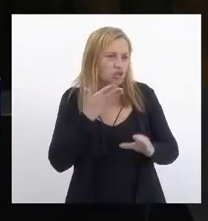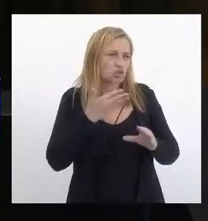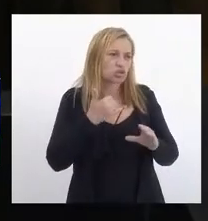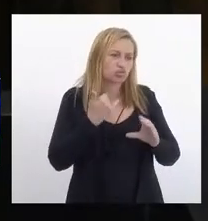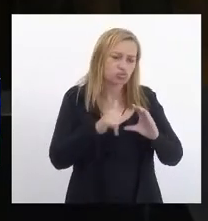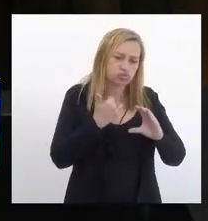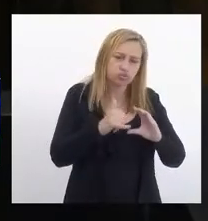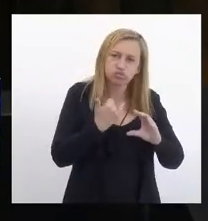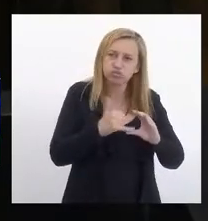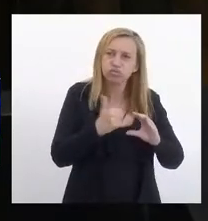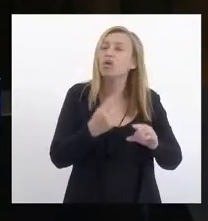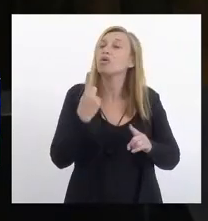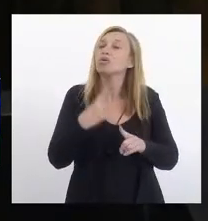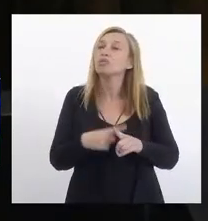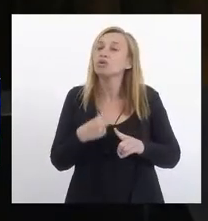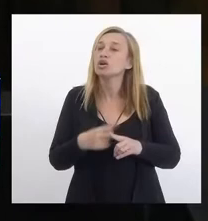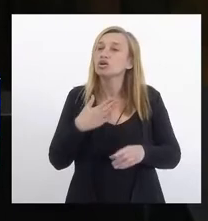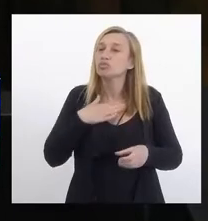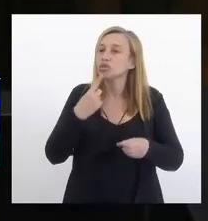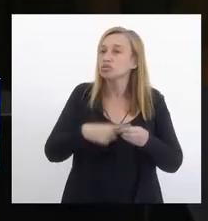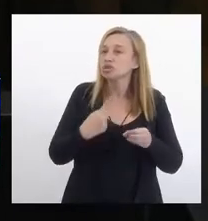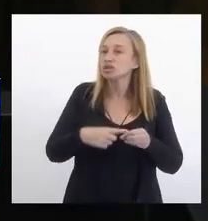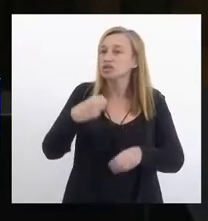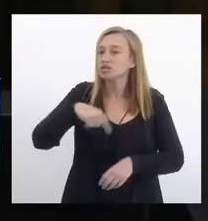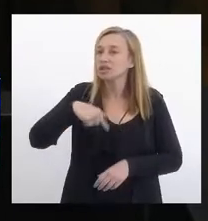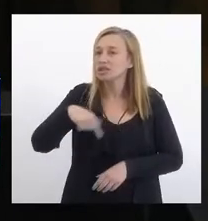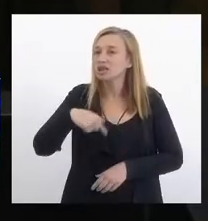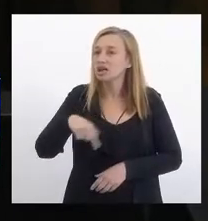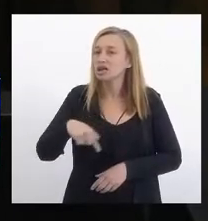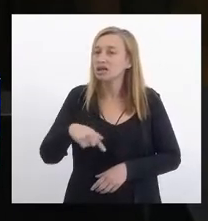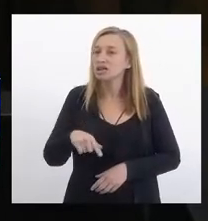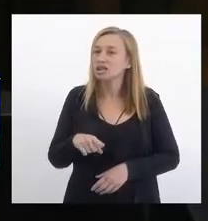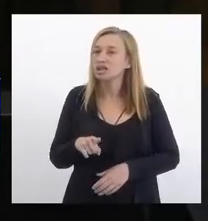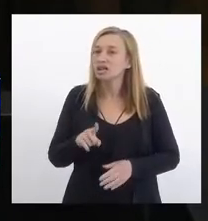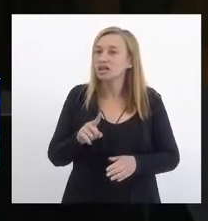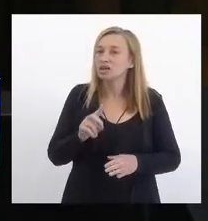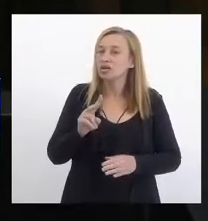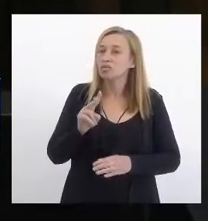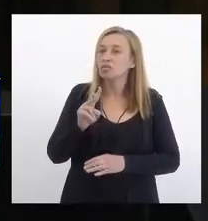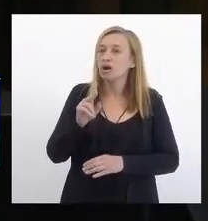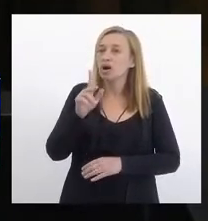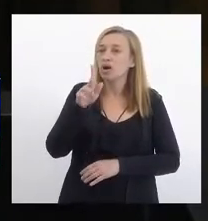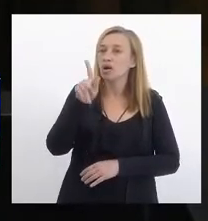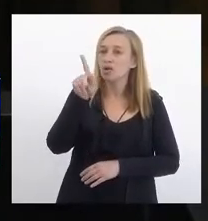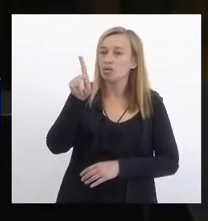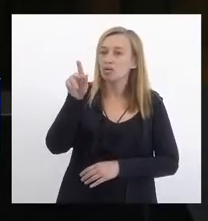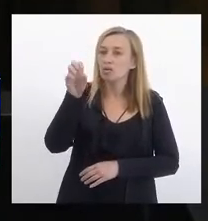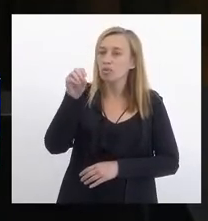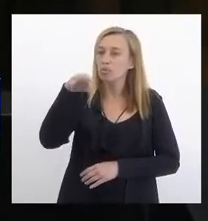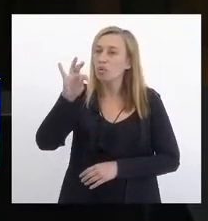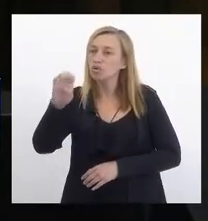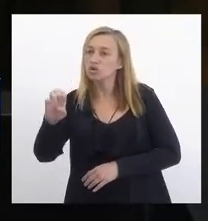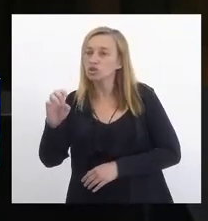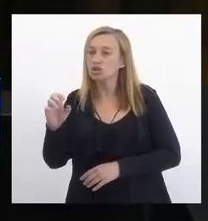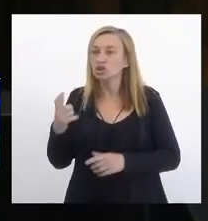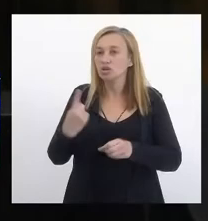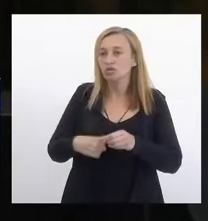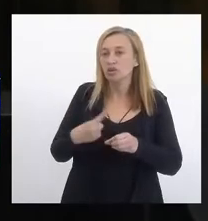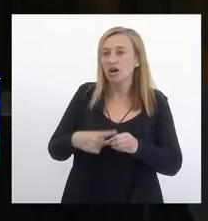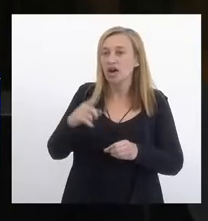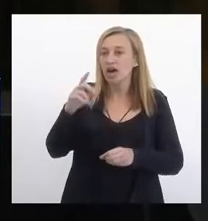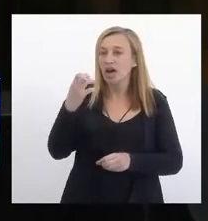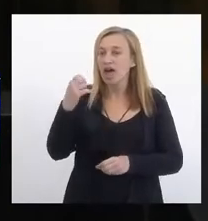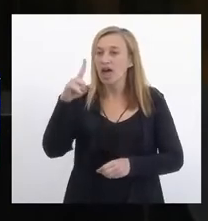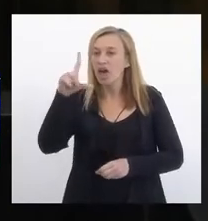quê? No meu município de Queimados, caiu uma ponte no bairro Eldorado. Essa ponte ela